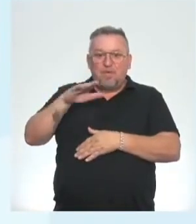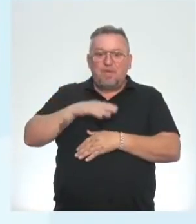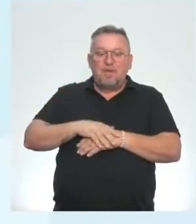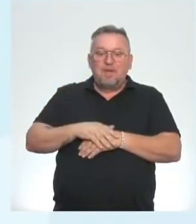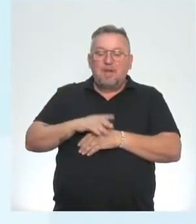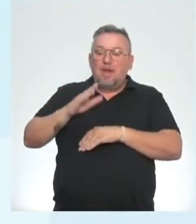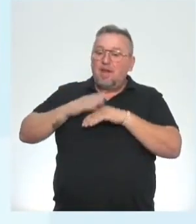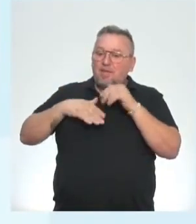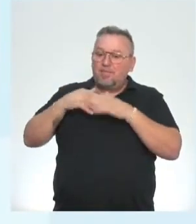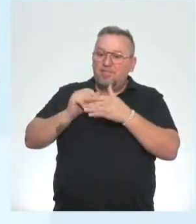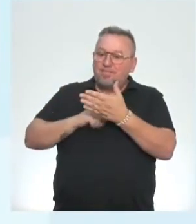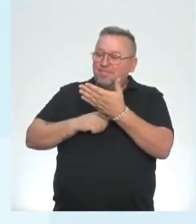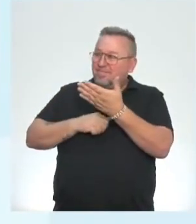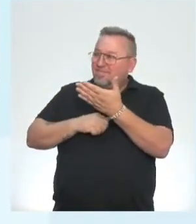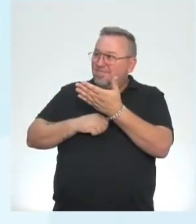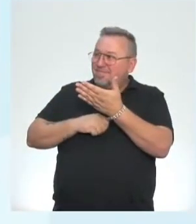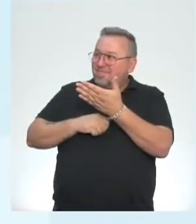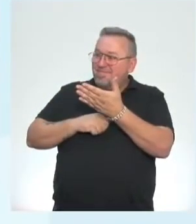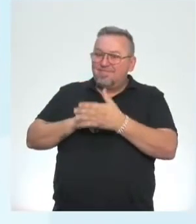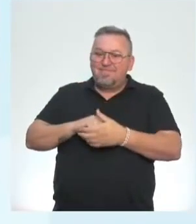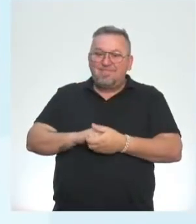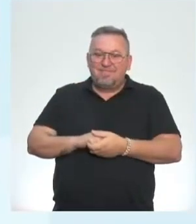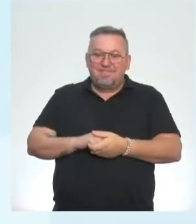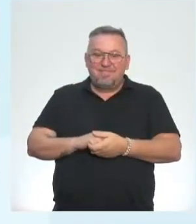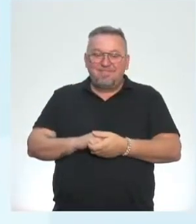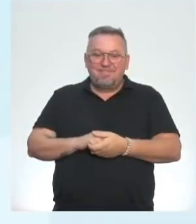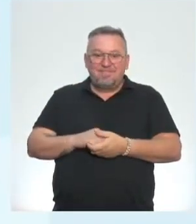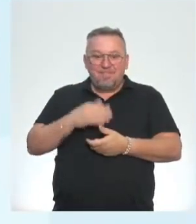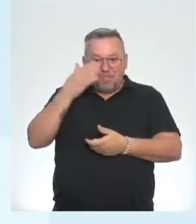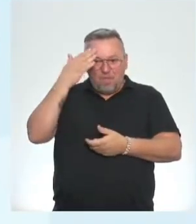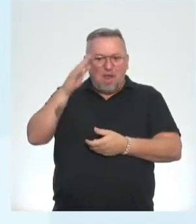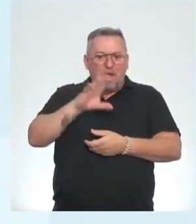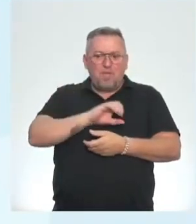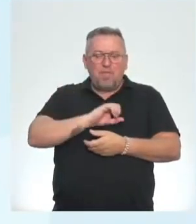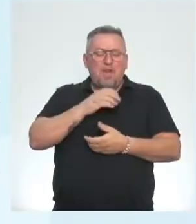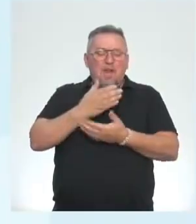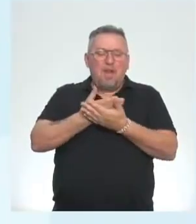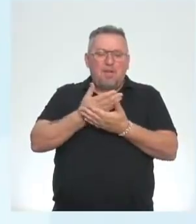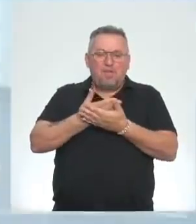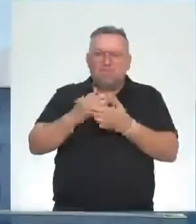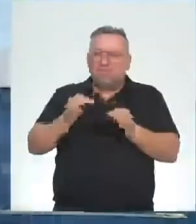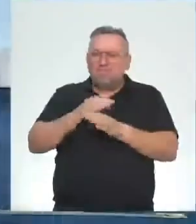para vocês habilidades. Vivi, muito obrigada. Obrigada, pessoal, se amei essa aula, né? A aula boa acaba